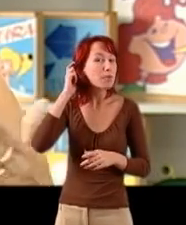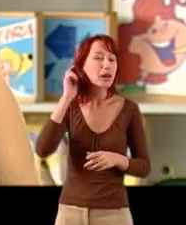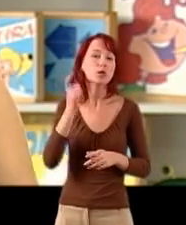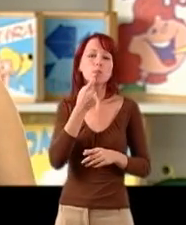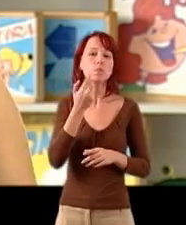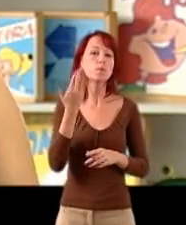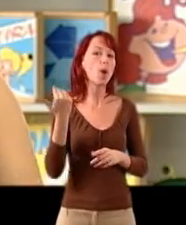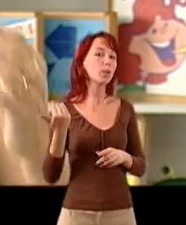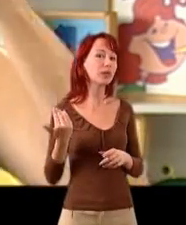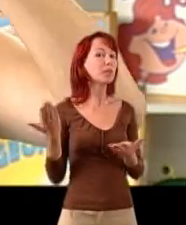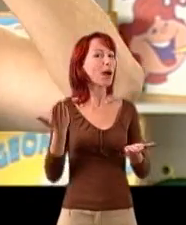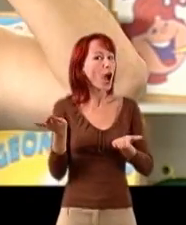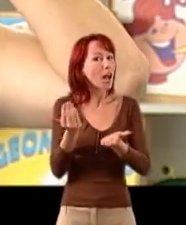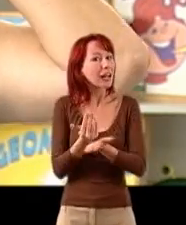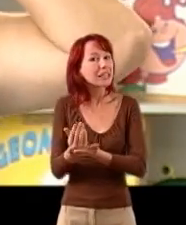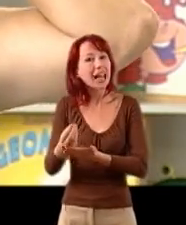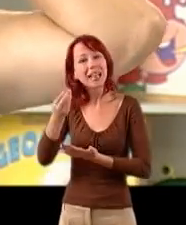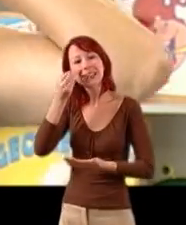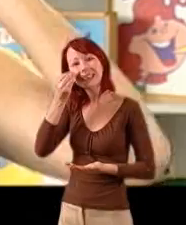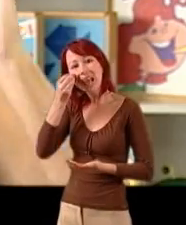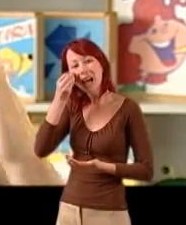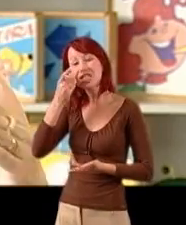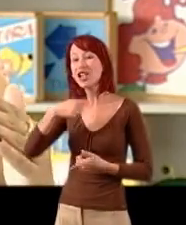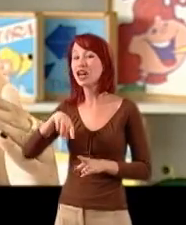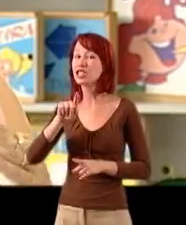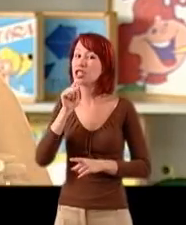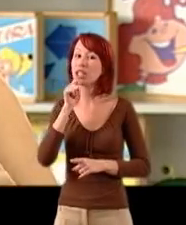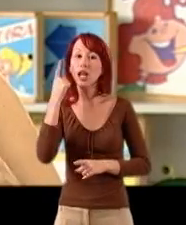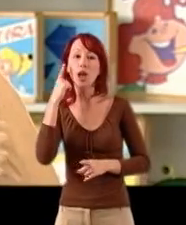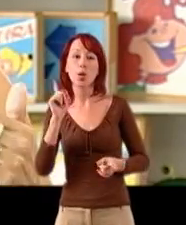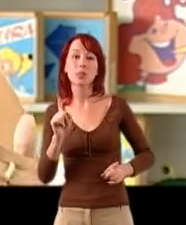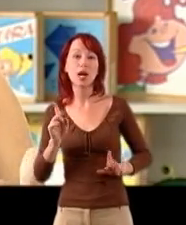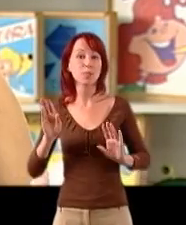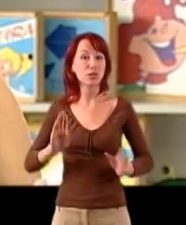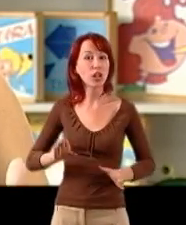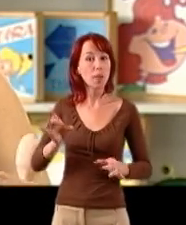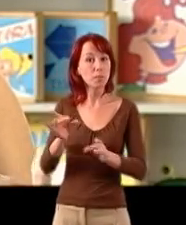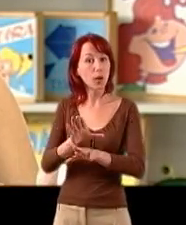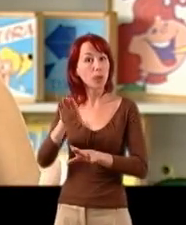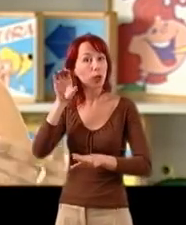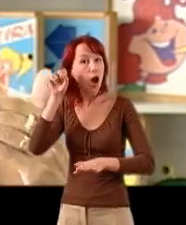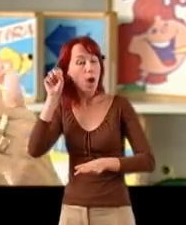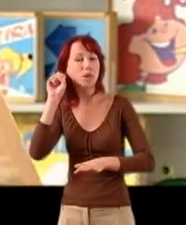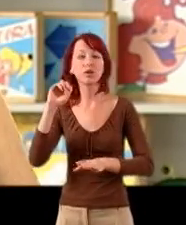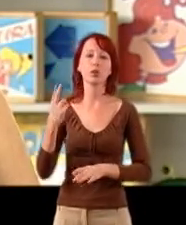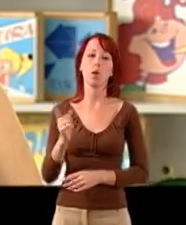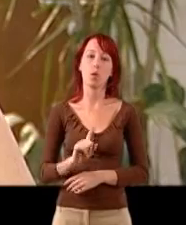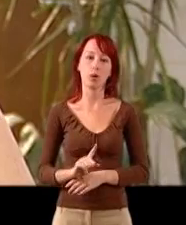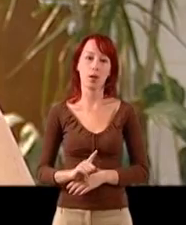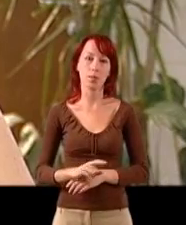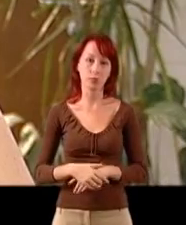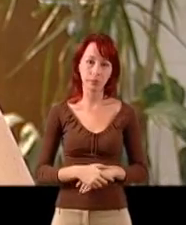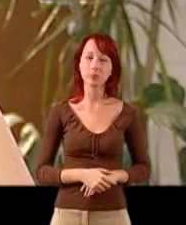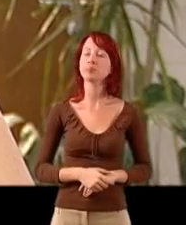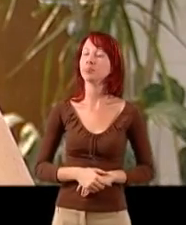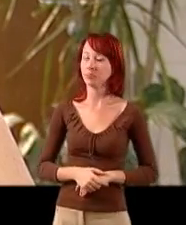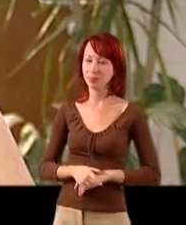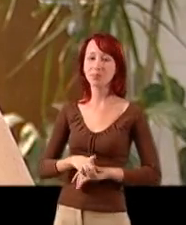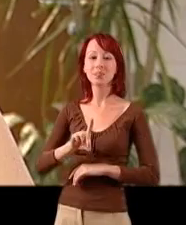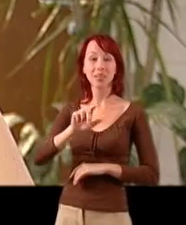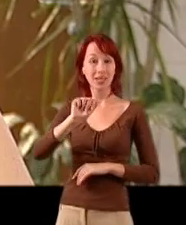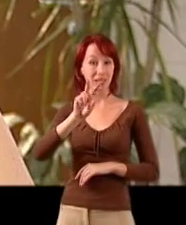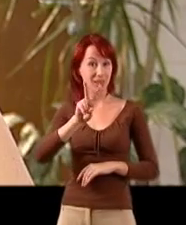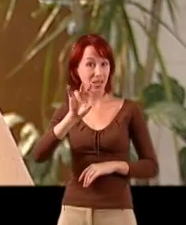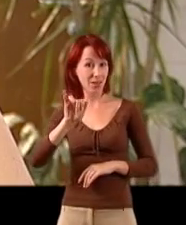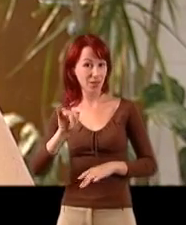teste, ele fez a cirurgia há pouco tempo e a gente não sabe se ele está ouvindo algo ou se não está. O Davi é uma criança que